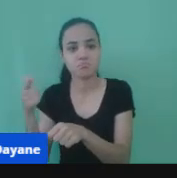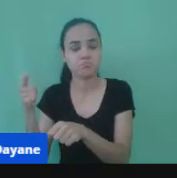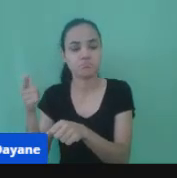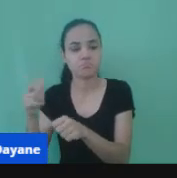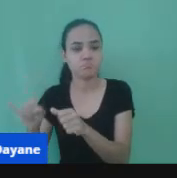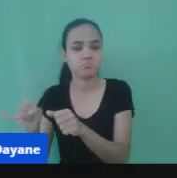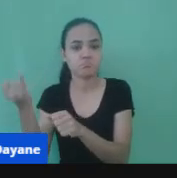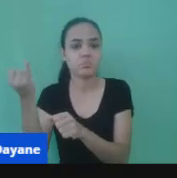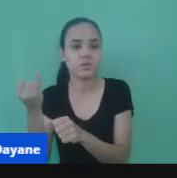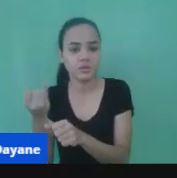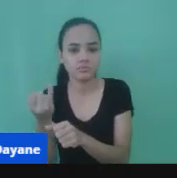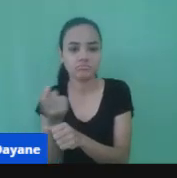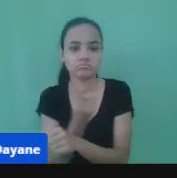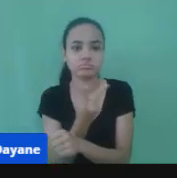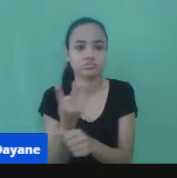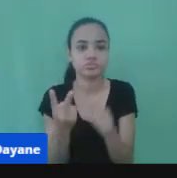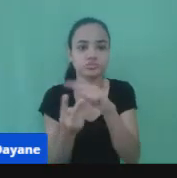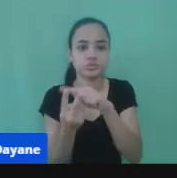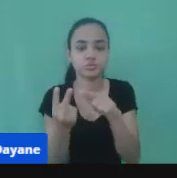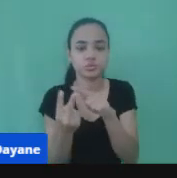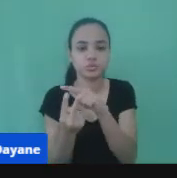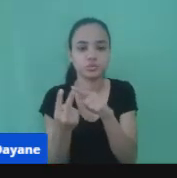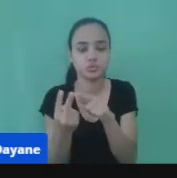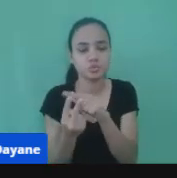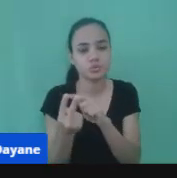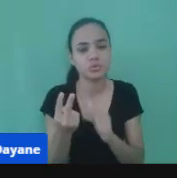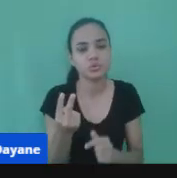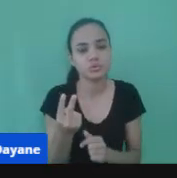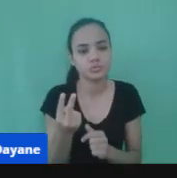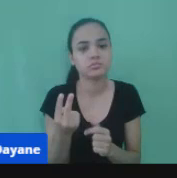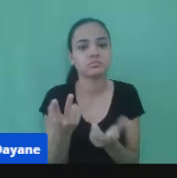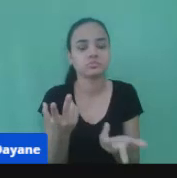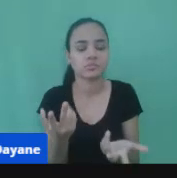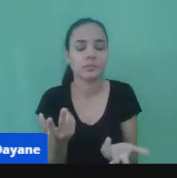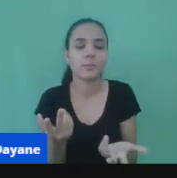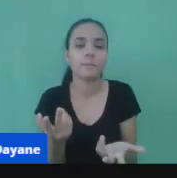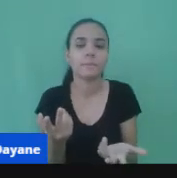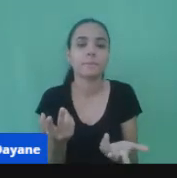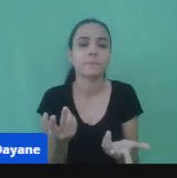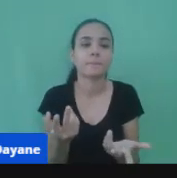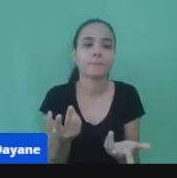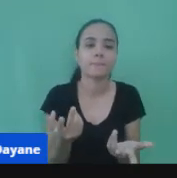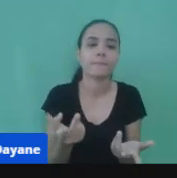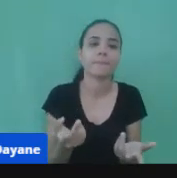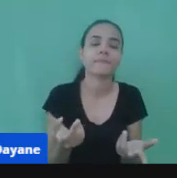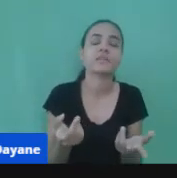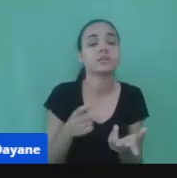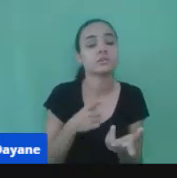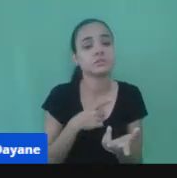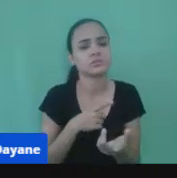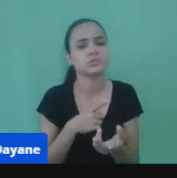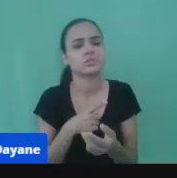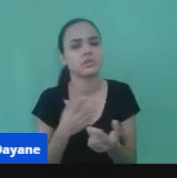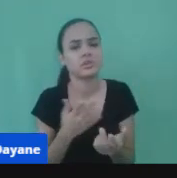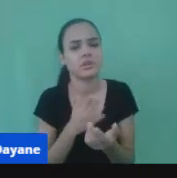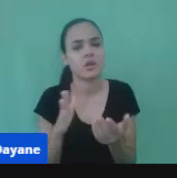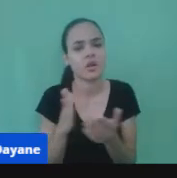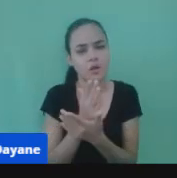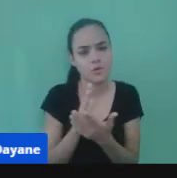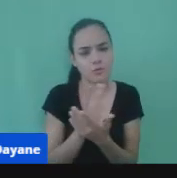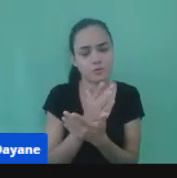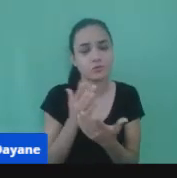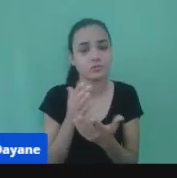Deus me livre. Pula essa parte, né? Mas a gente já tem algumas pessoas com algumas teorias meio malucas assim, né? Então, a gente tem que